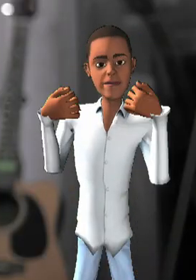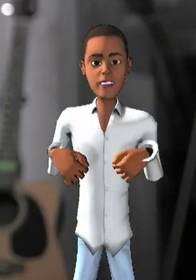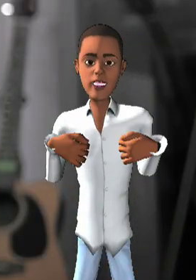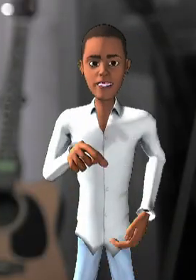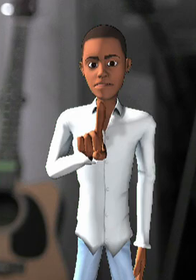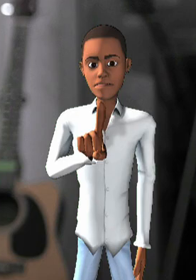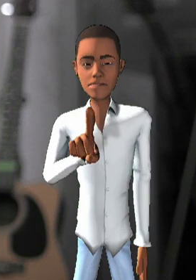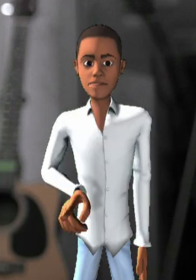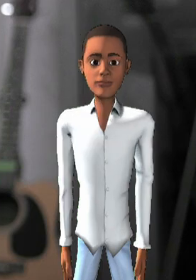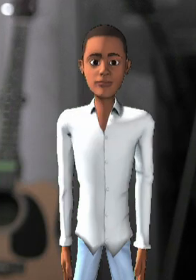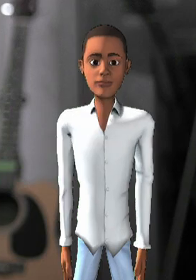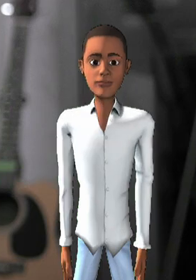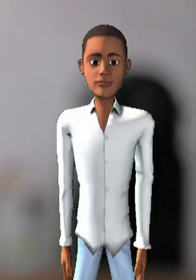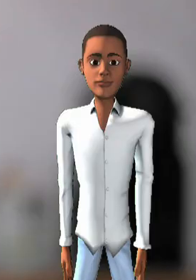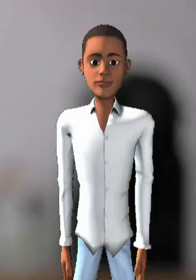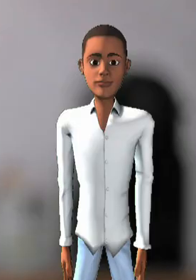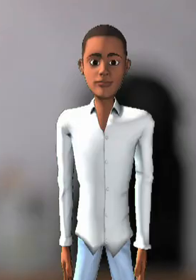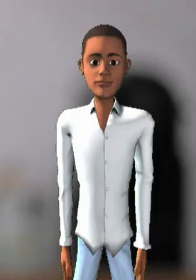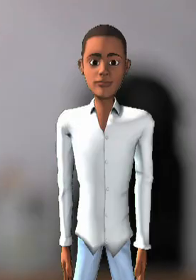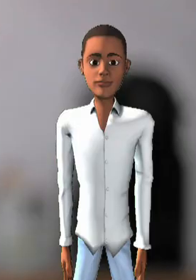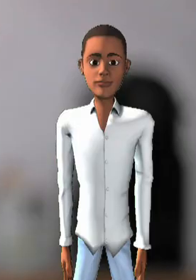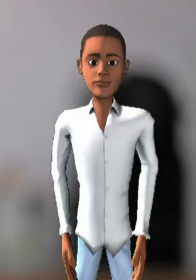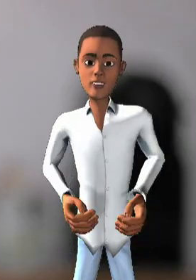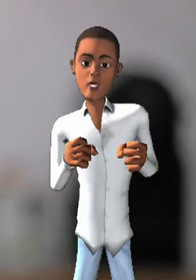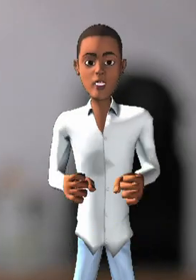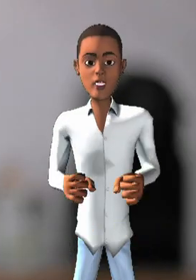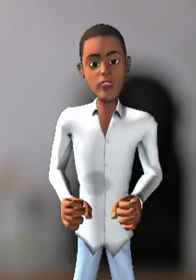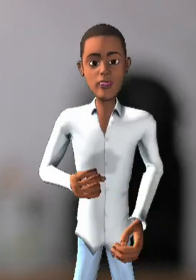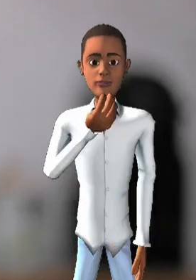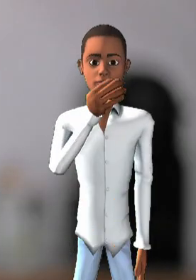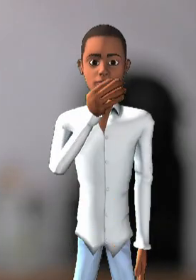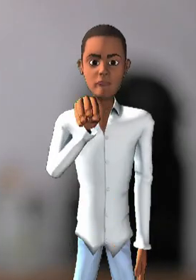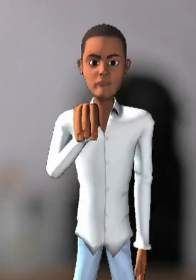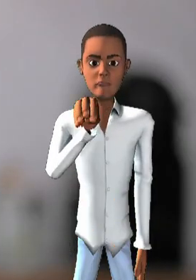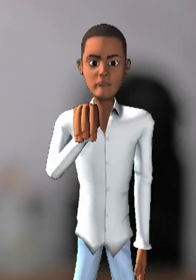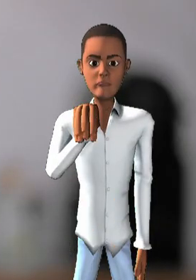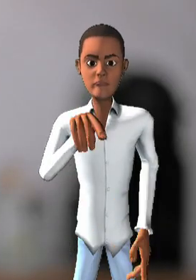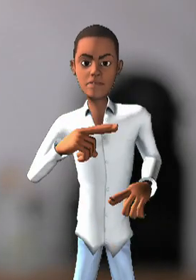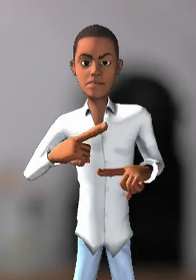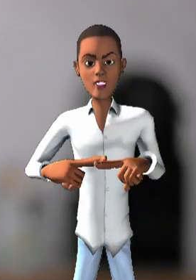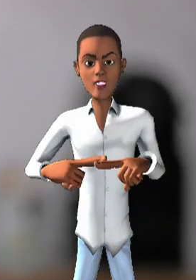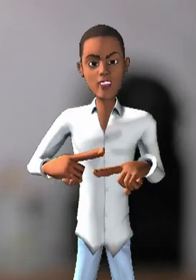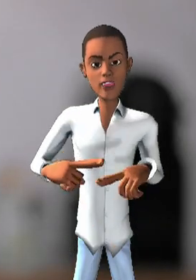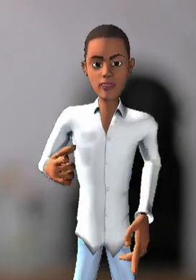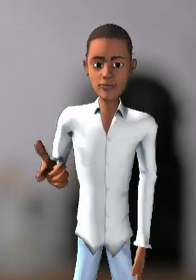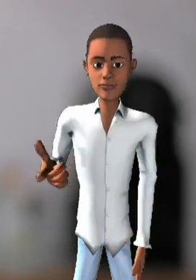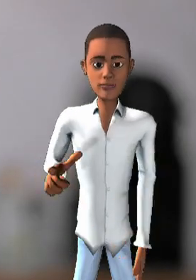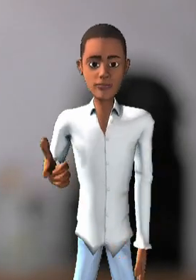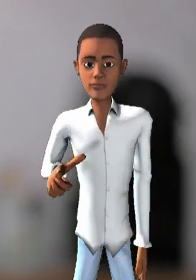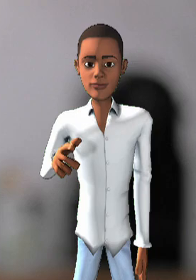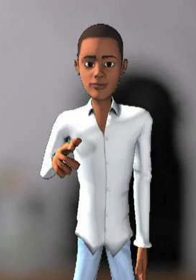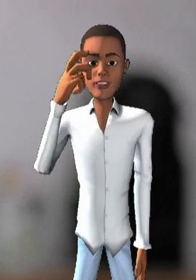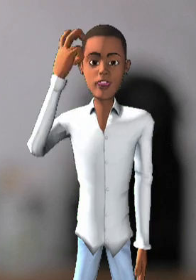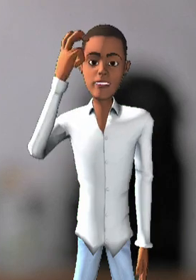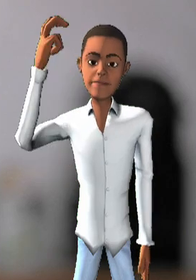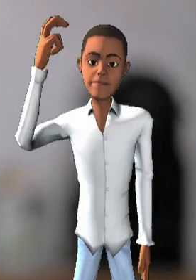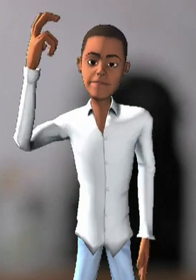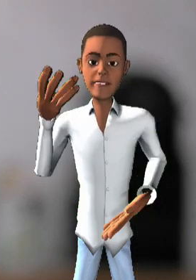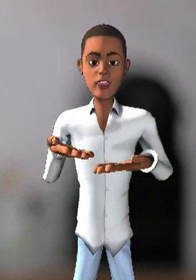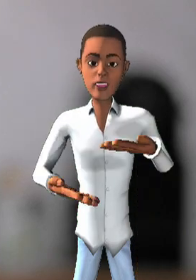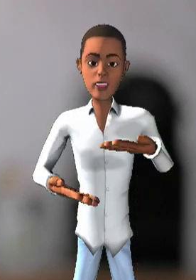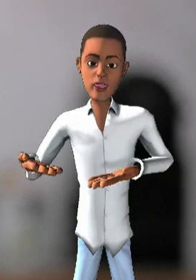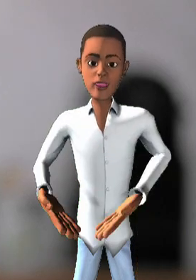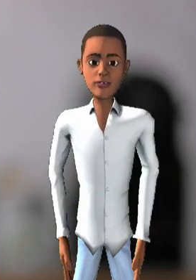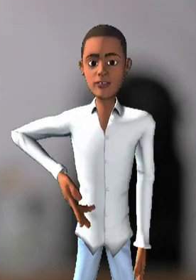como indivíduos que merecem ser respeitadas, ouvidas e que são inteligentes e que